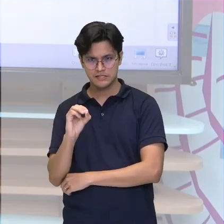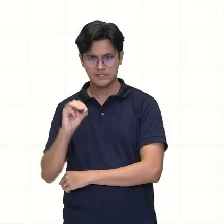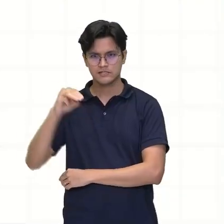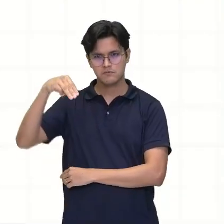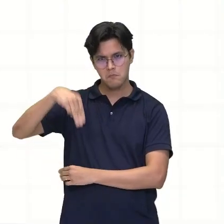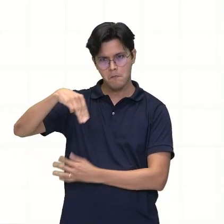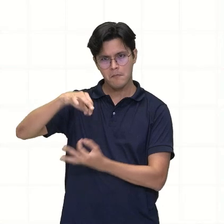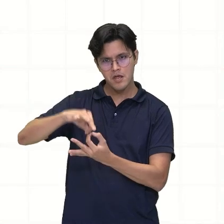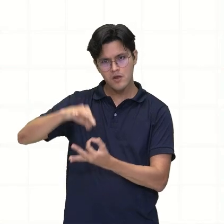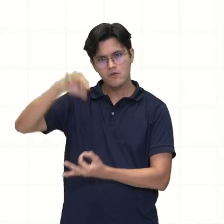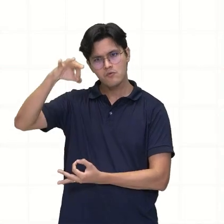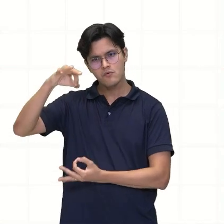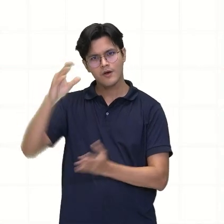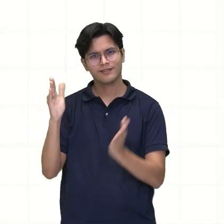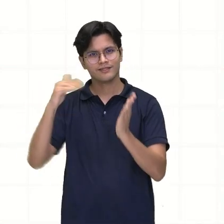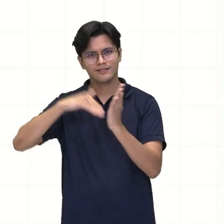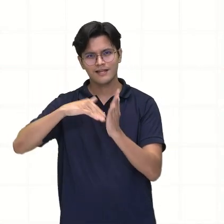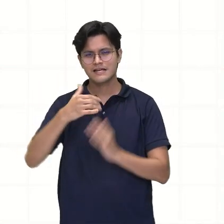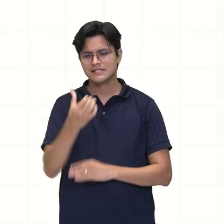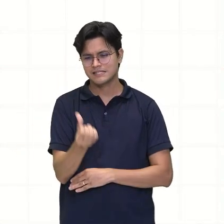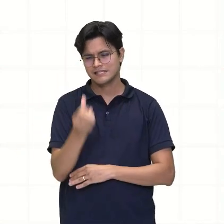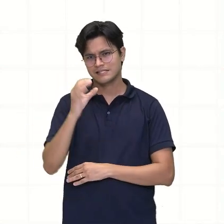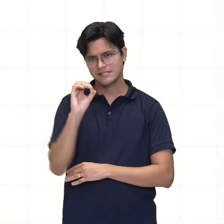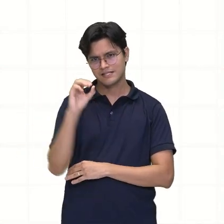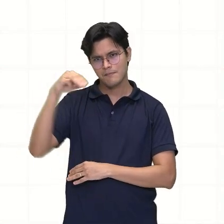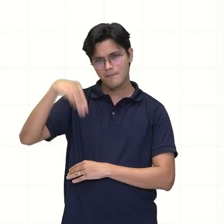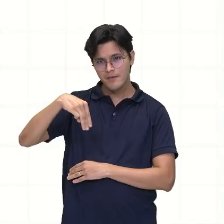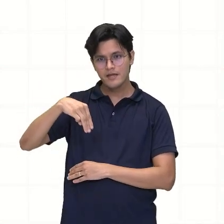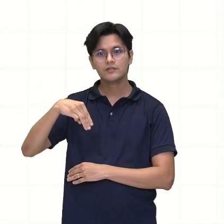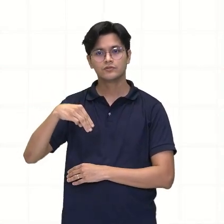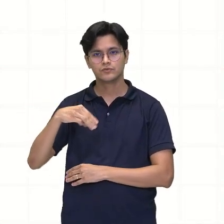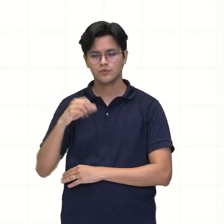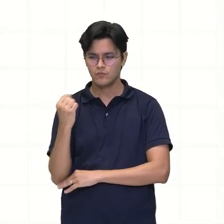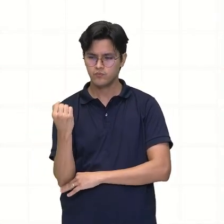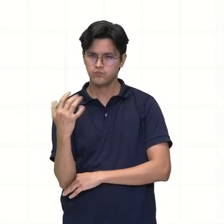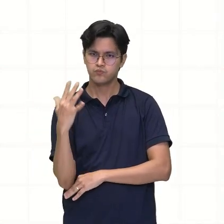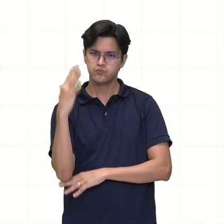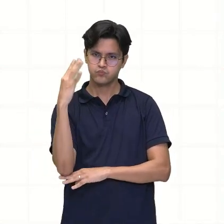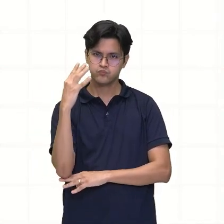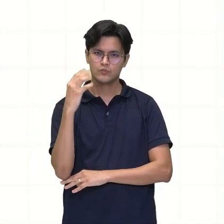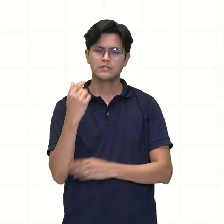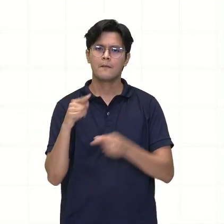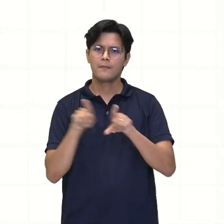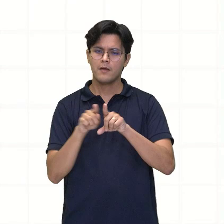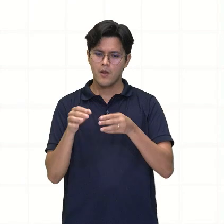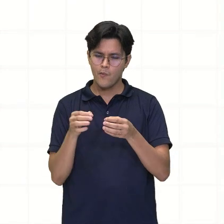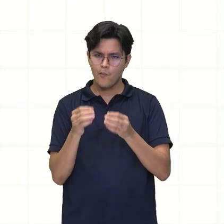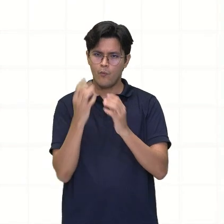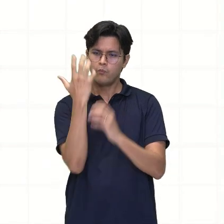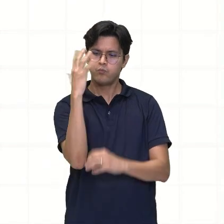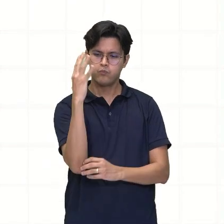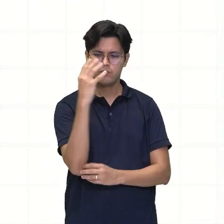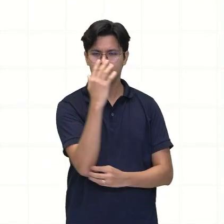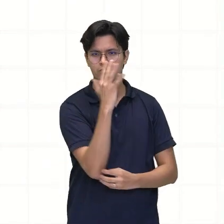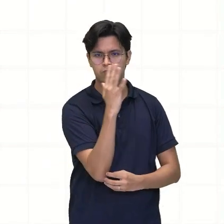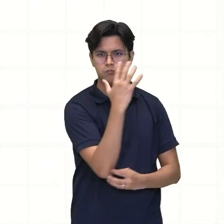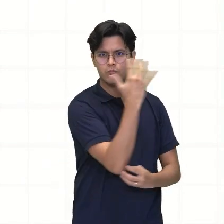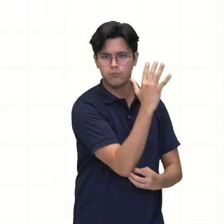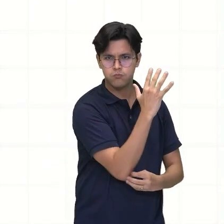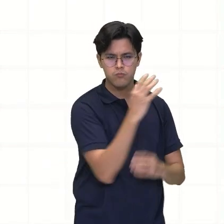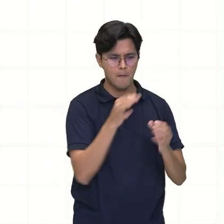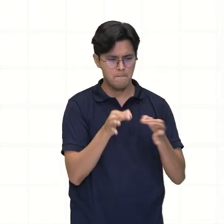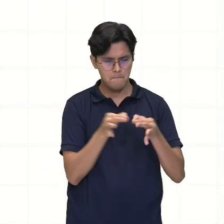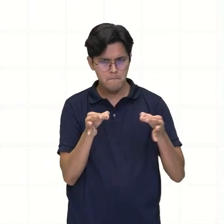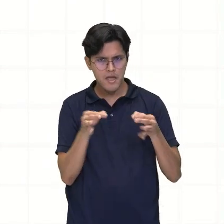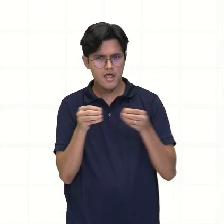metros de altura, como a gente pode perceber, e crescem ali umas próximas das outras. Como a gente observa